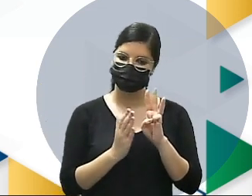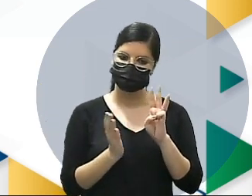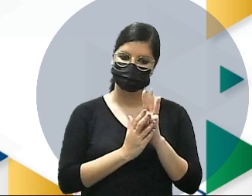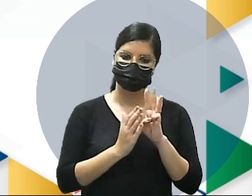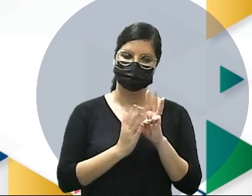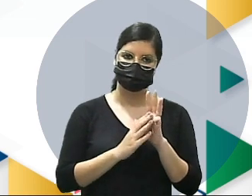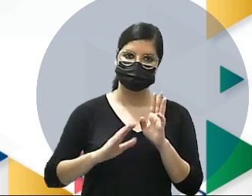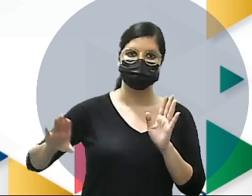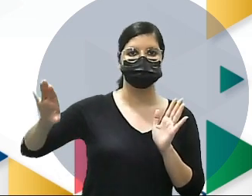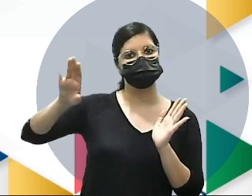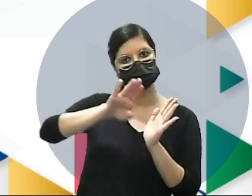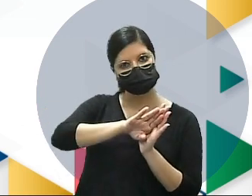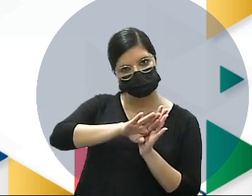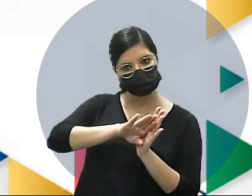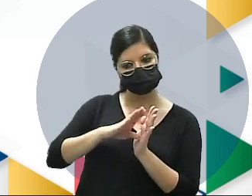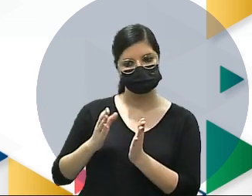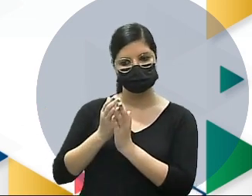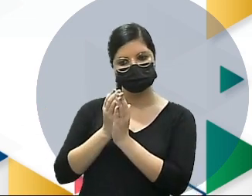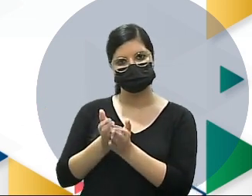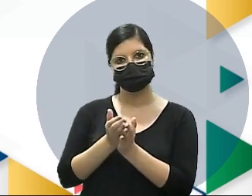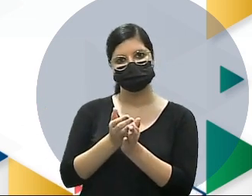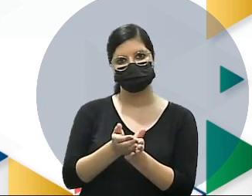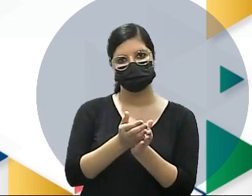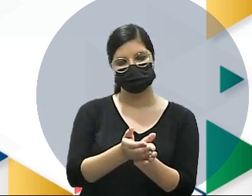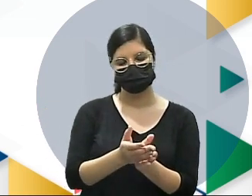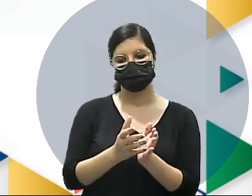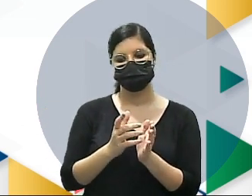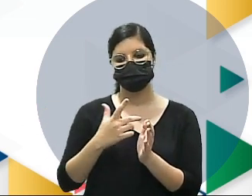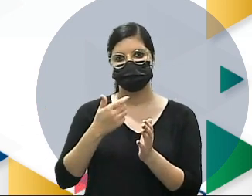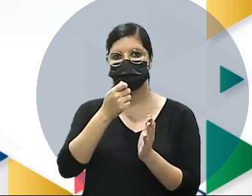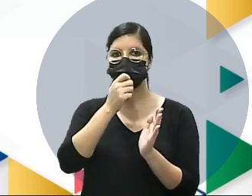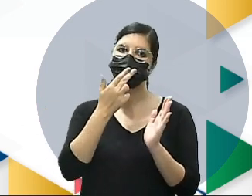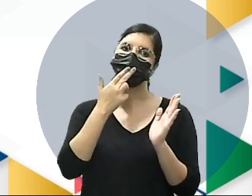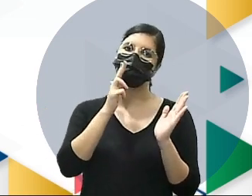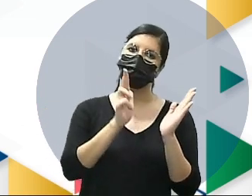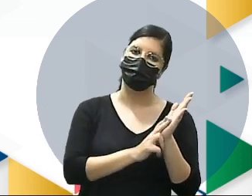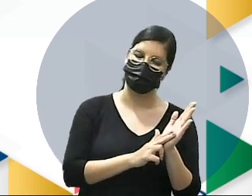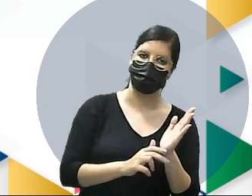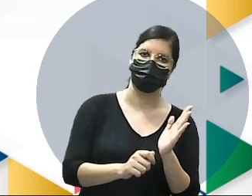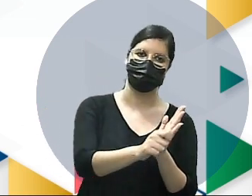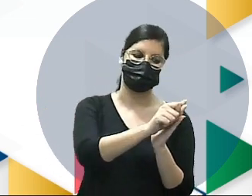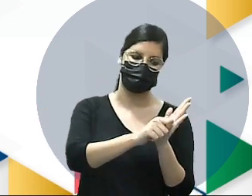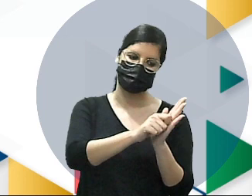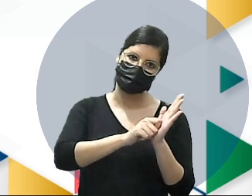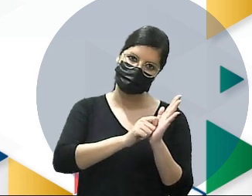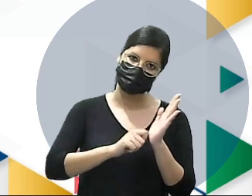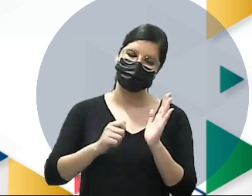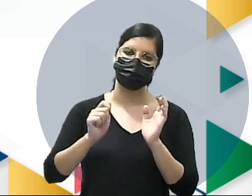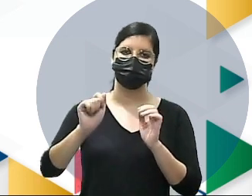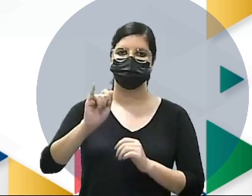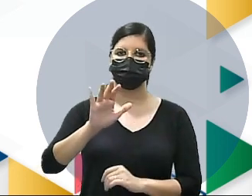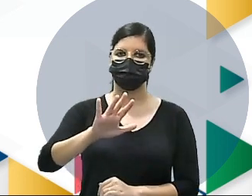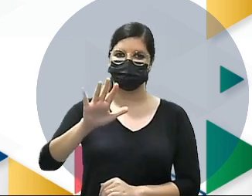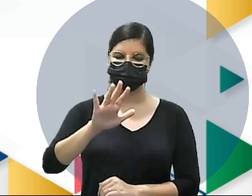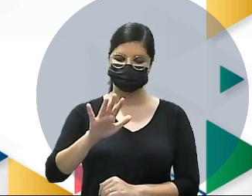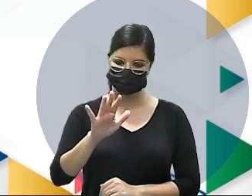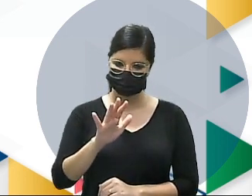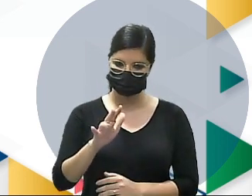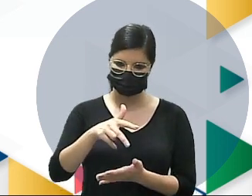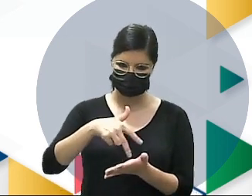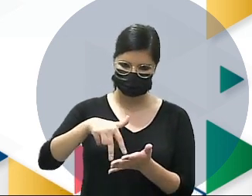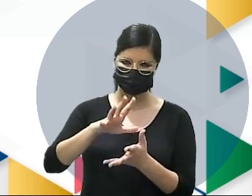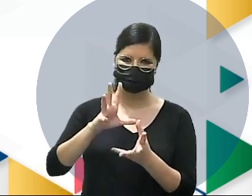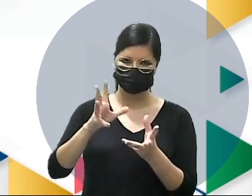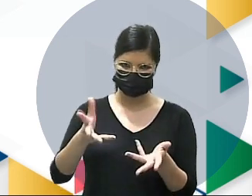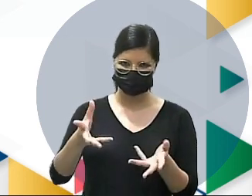foram quando os colonizadores chegaram no Brasil é está registrado através de cartas na mão e nem imagem aí vocês verem que a dança já